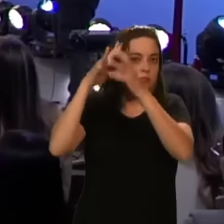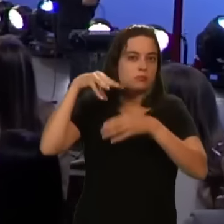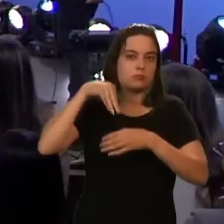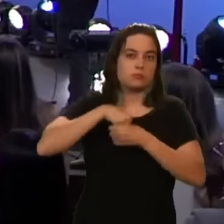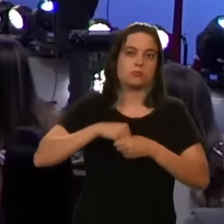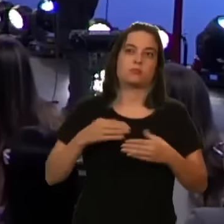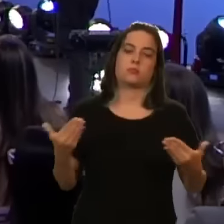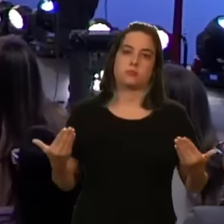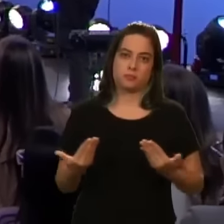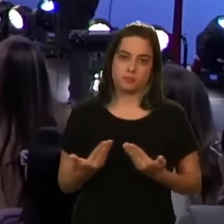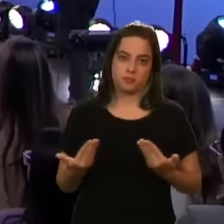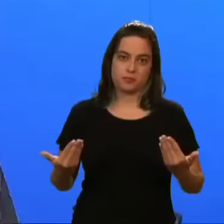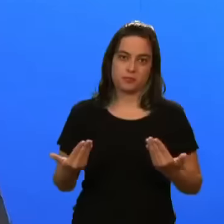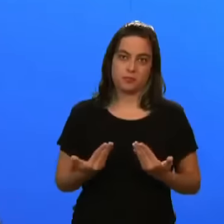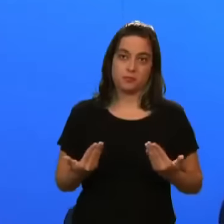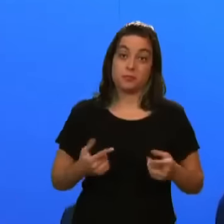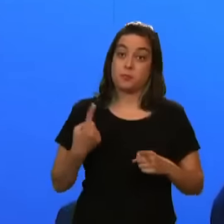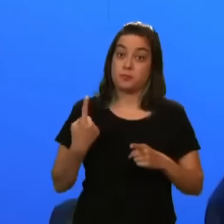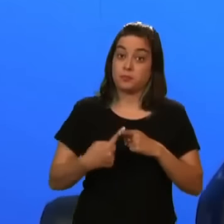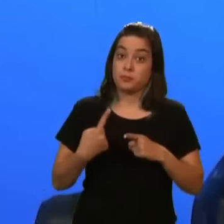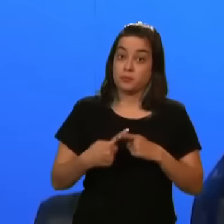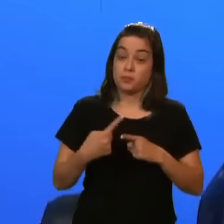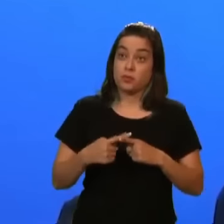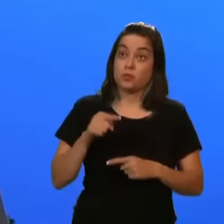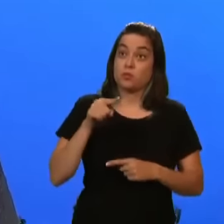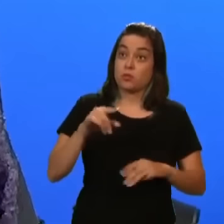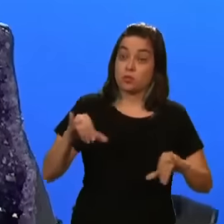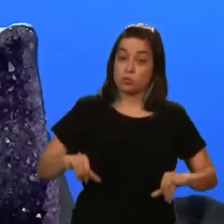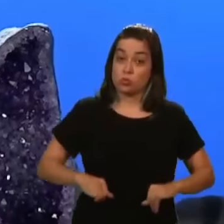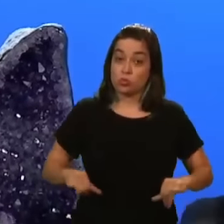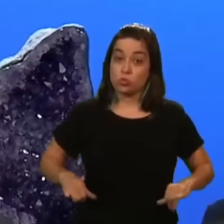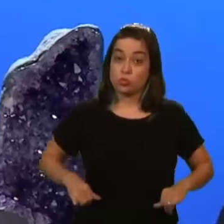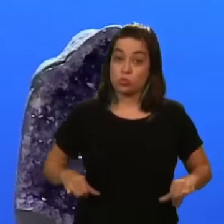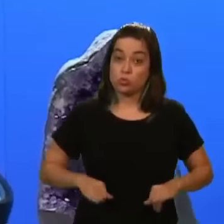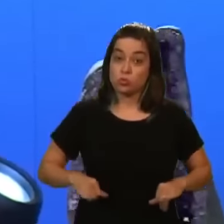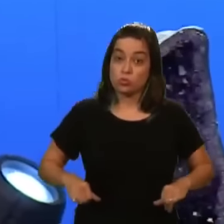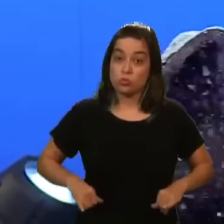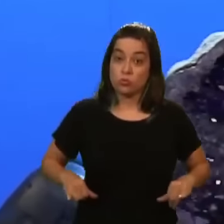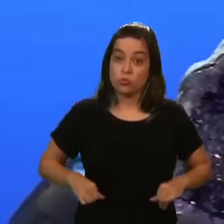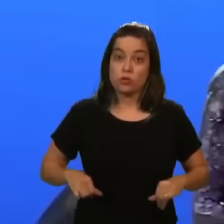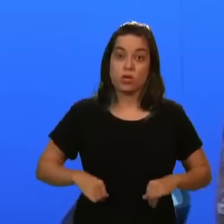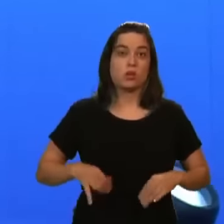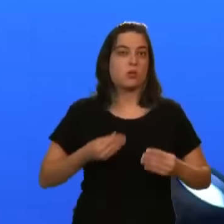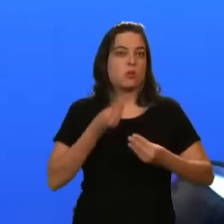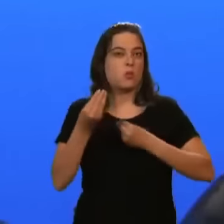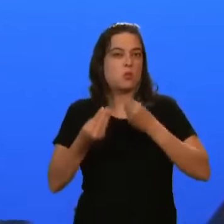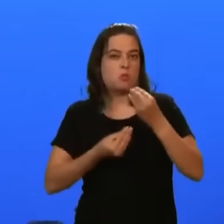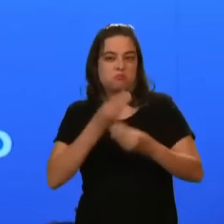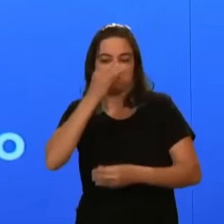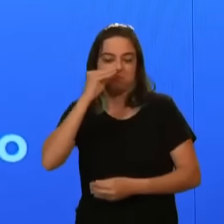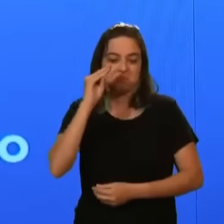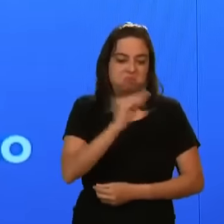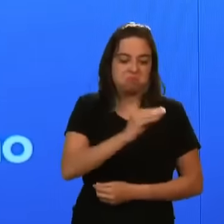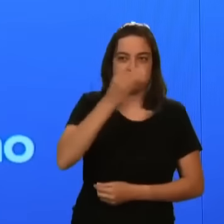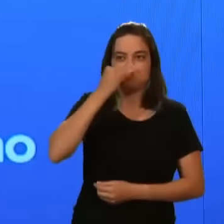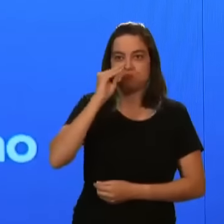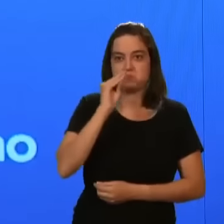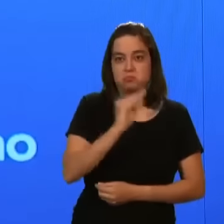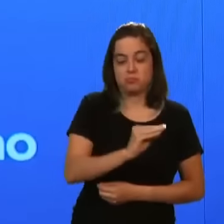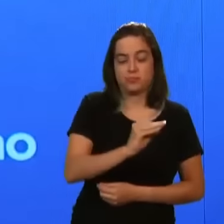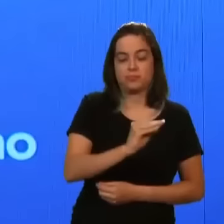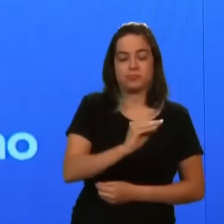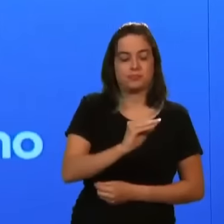interior, porque você não vai mais sofrer com essas rejeições que passaram para você ainda no ventre da